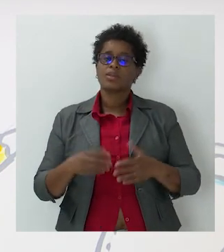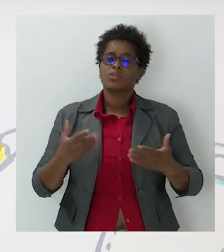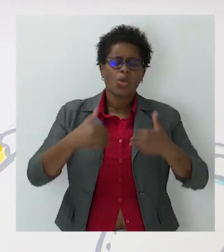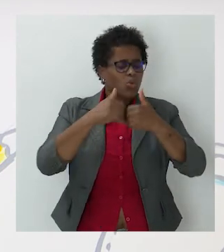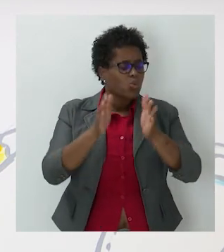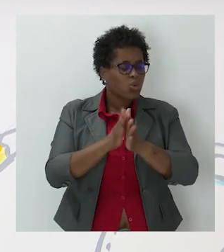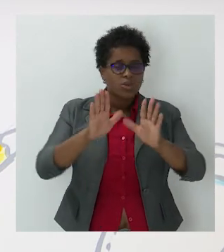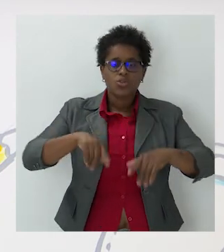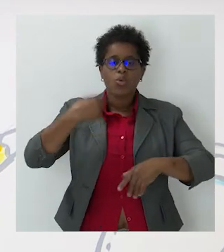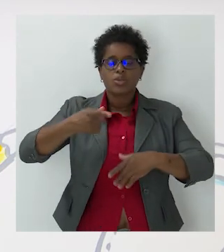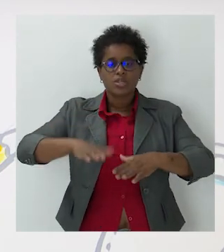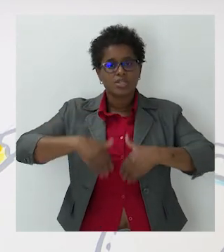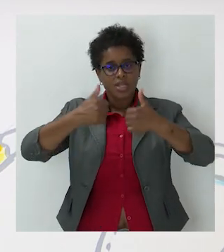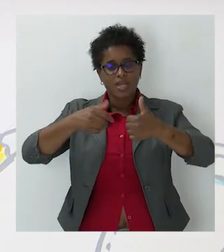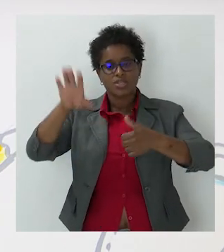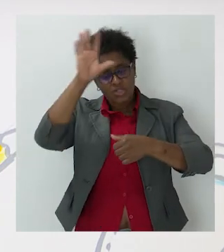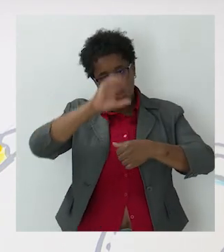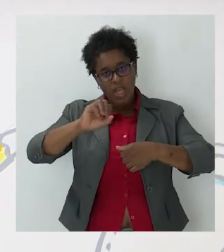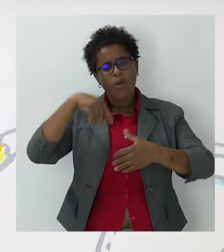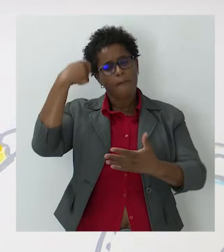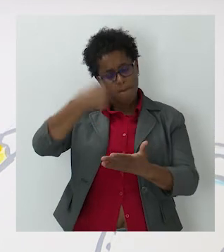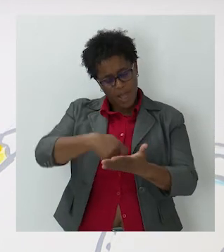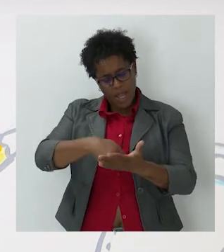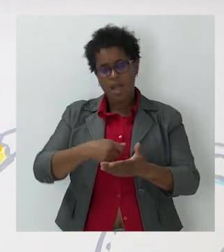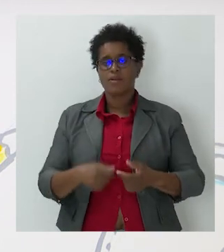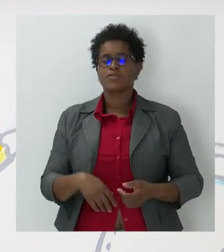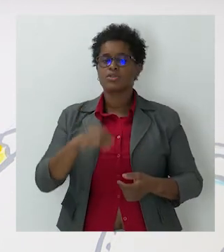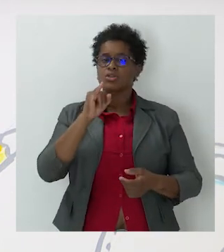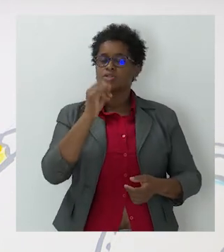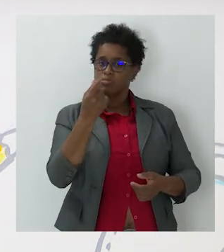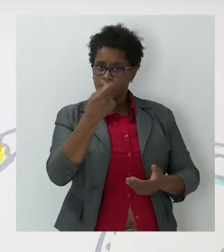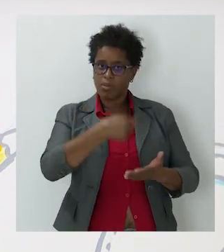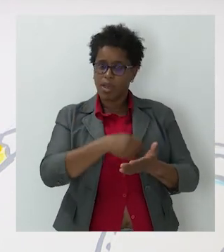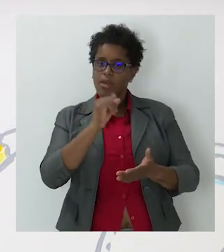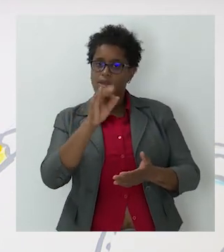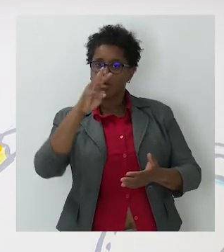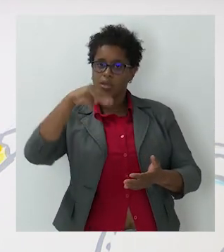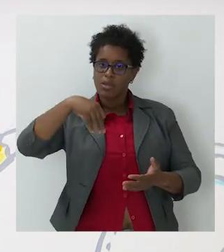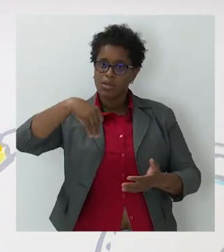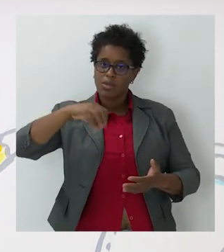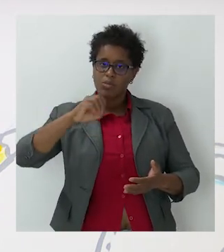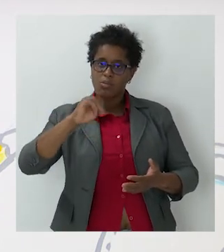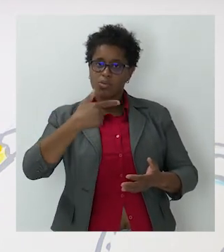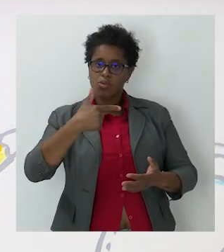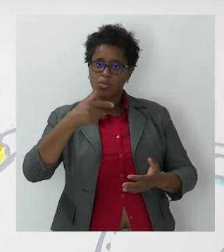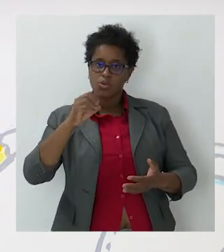Todas as outras cidades e estados pagavam impostos